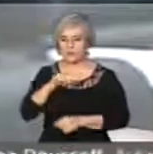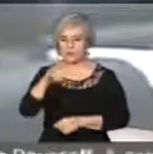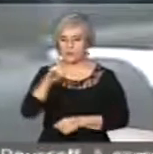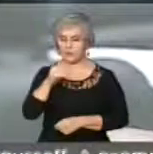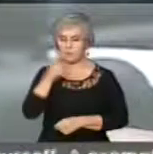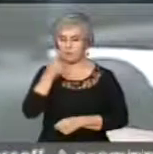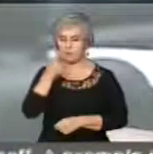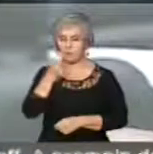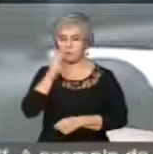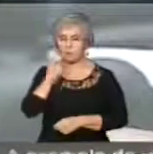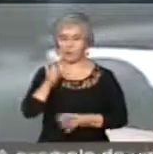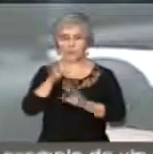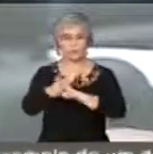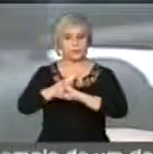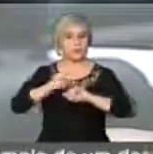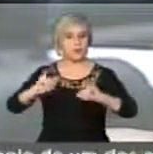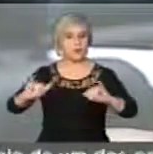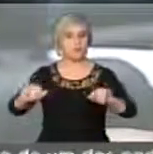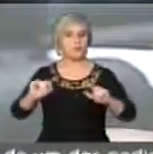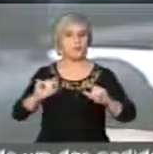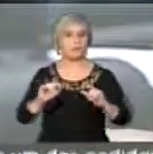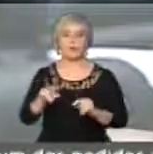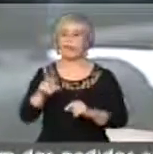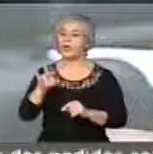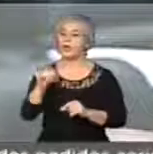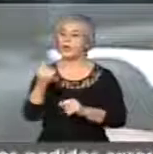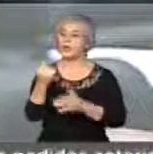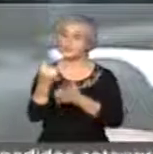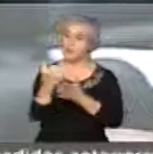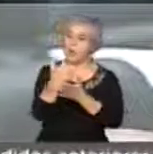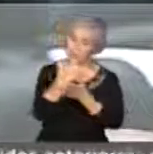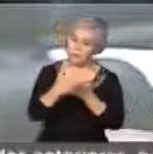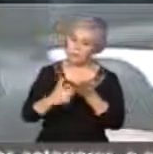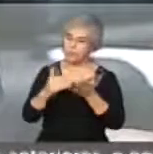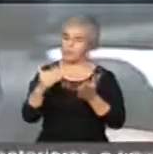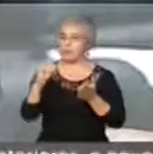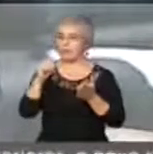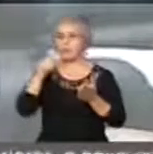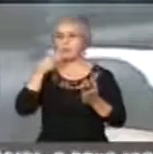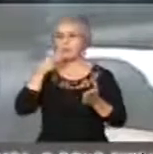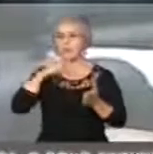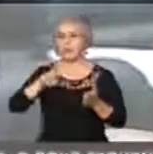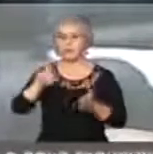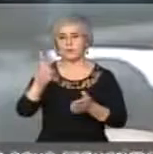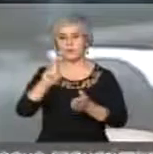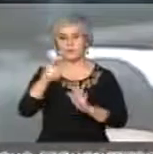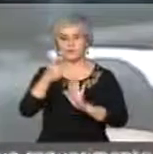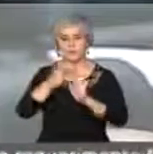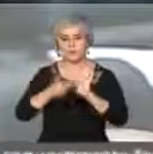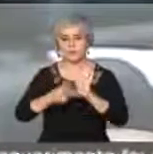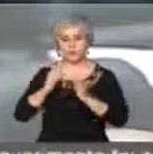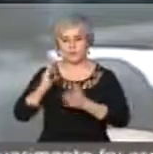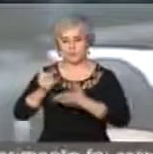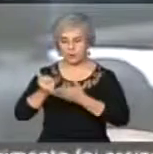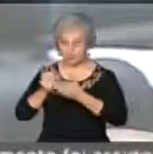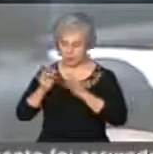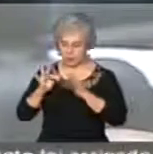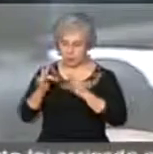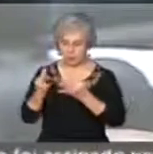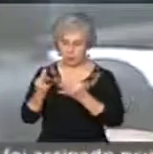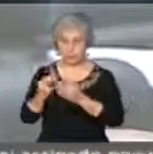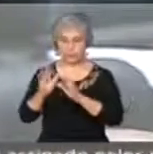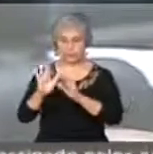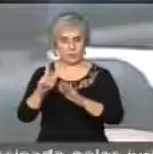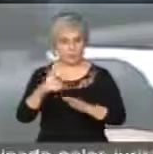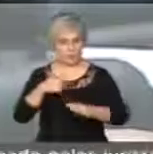manifestou perante a imprensa brasileira que iria cortar 10 bilhões de reais do programa Bolsa Família. Eu não sou um aliado